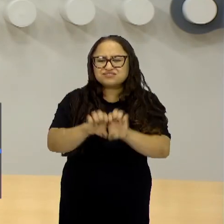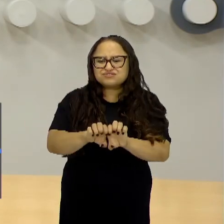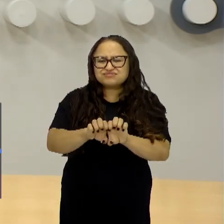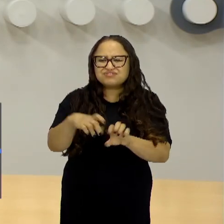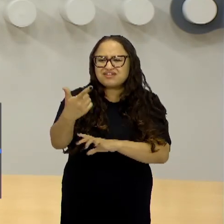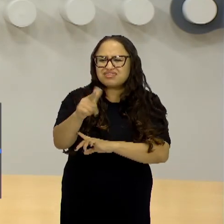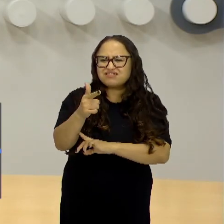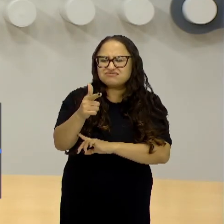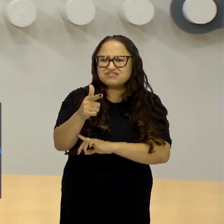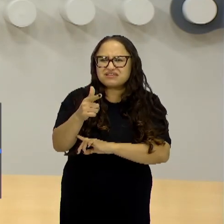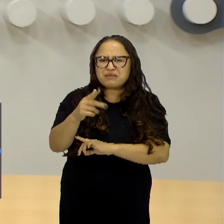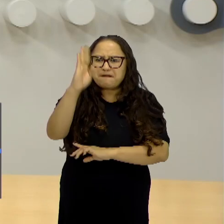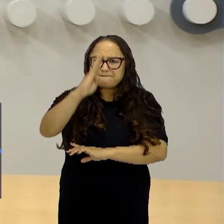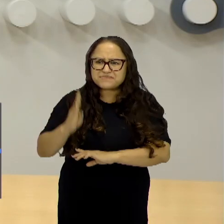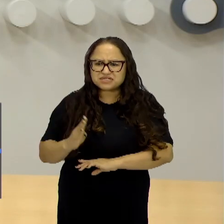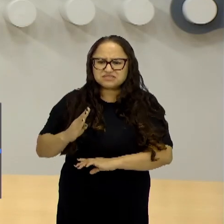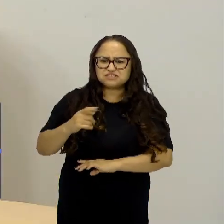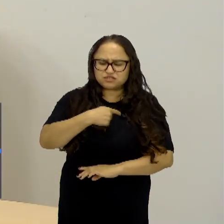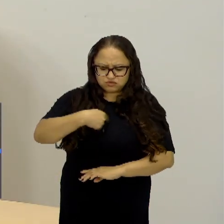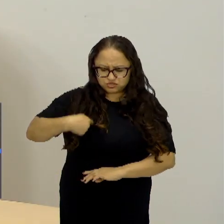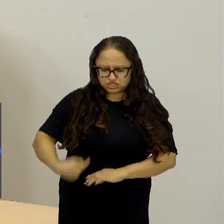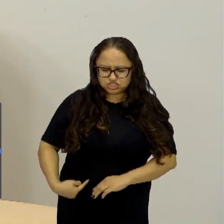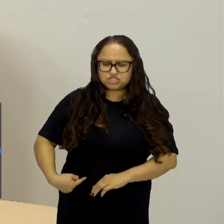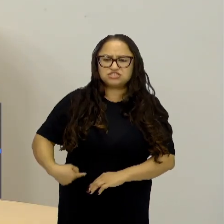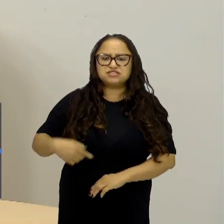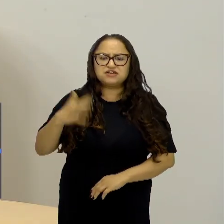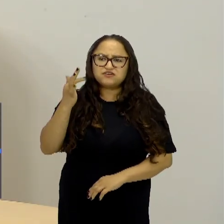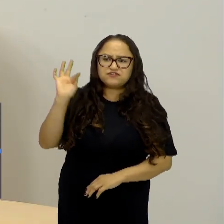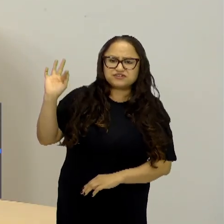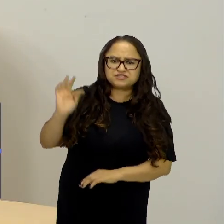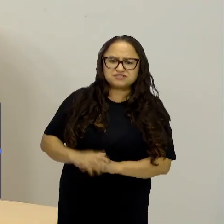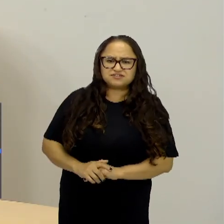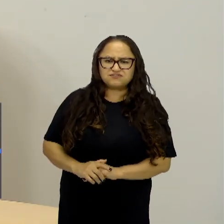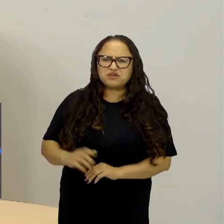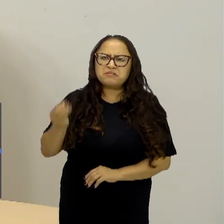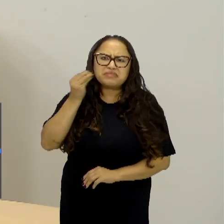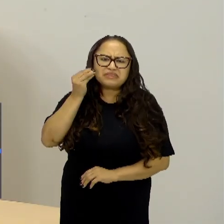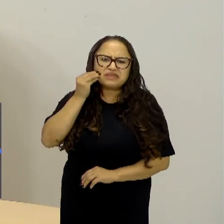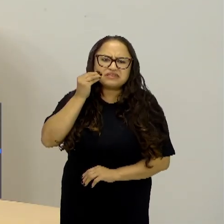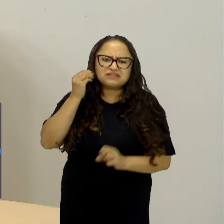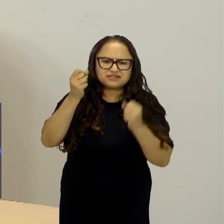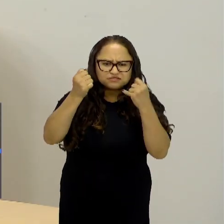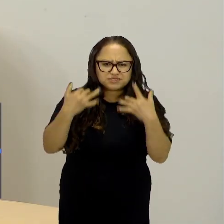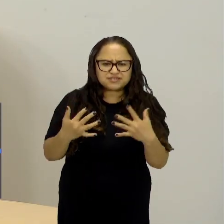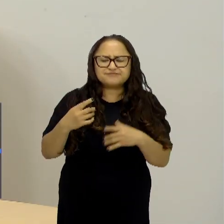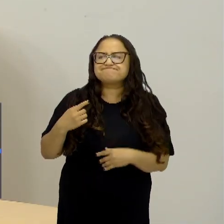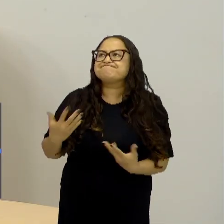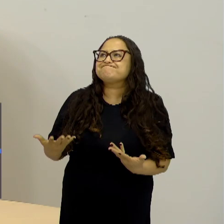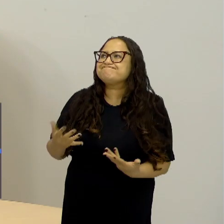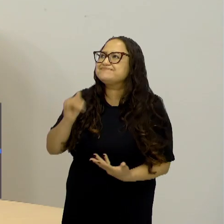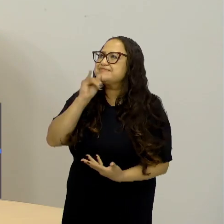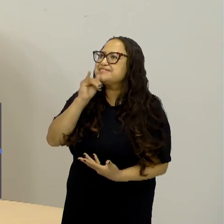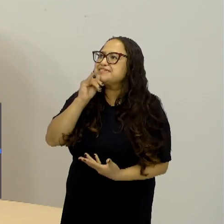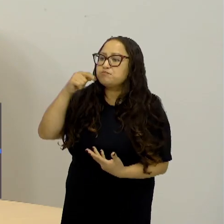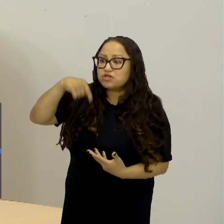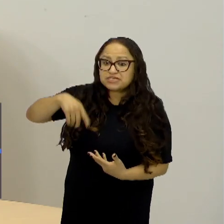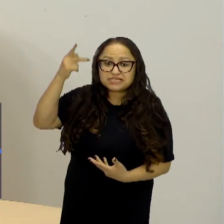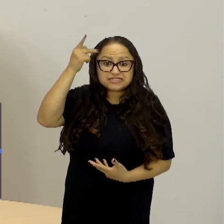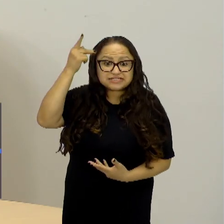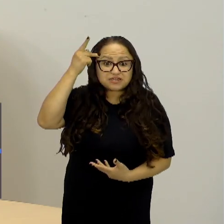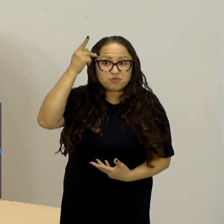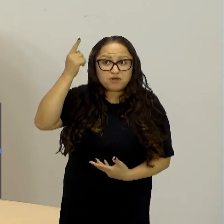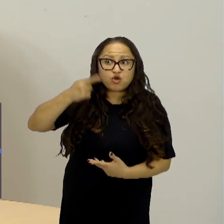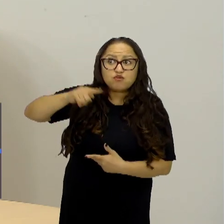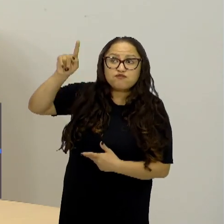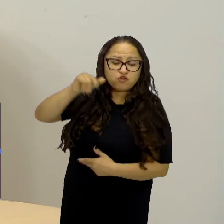Brasil, China, França, Vamos tentar falar aqui do Brasil para ficar mais fácil, dos Exato. estados. Por exemplo, eu estou em São Paulo, vou passar pelo